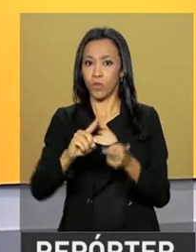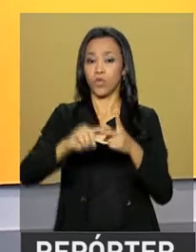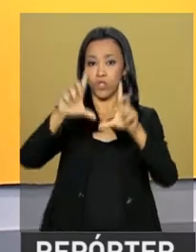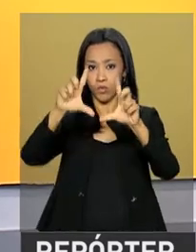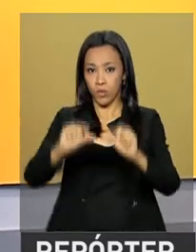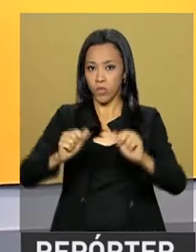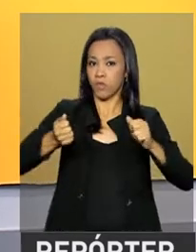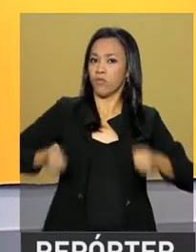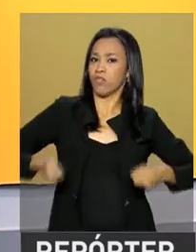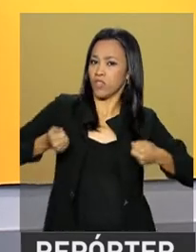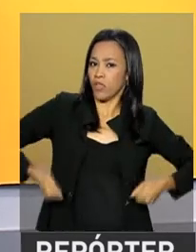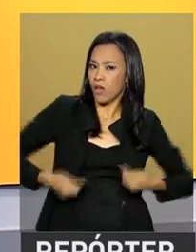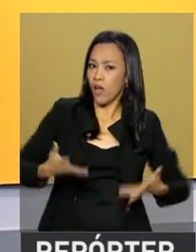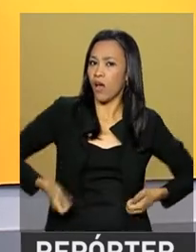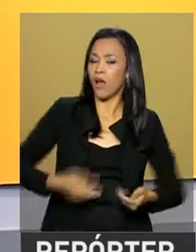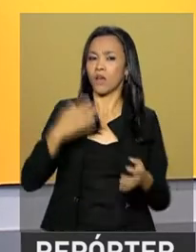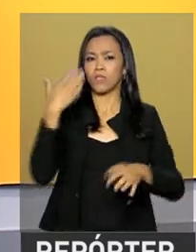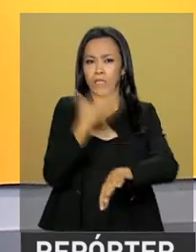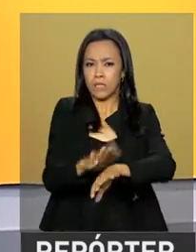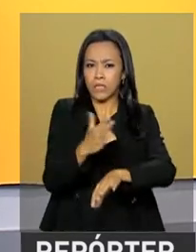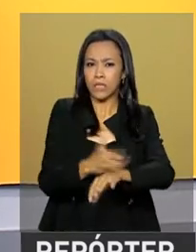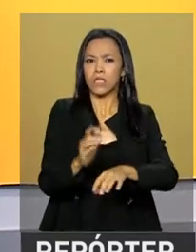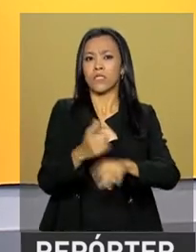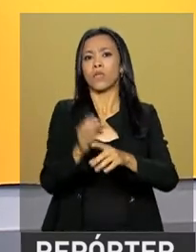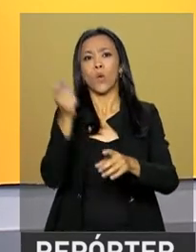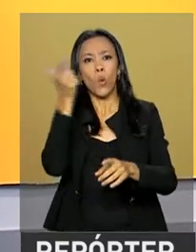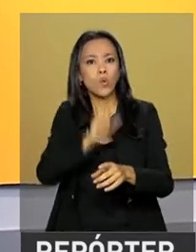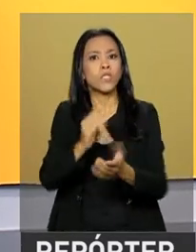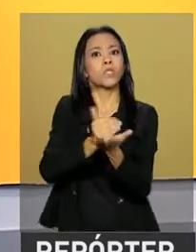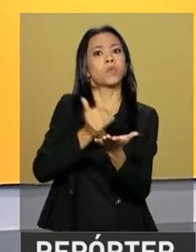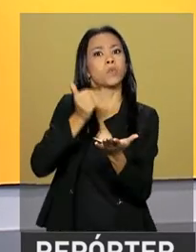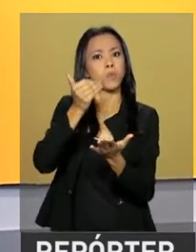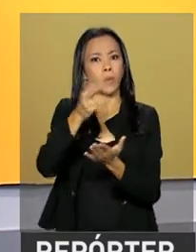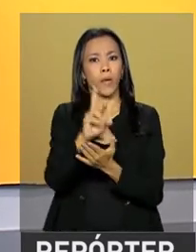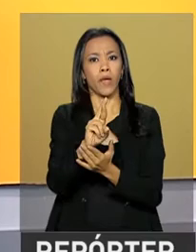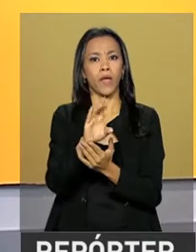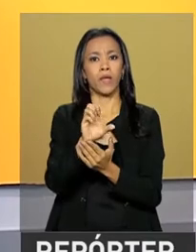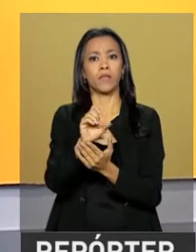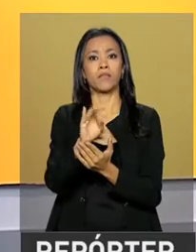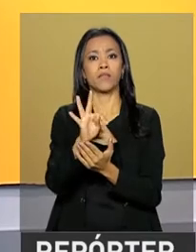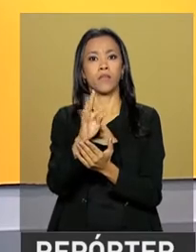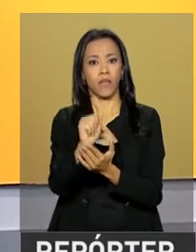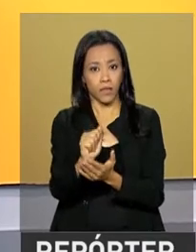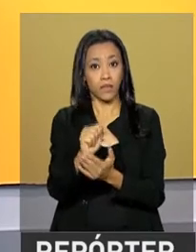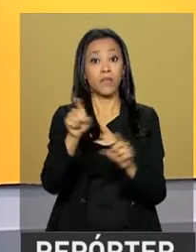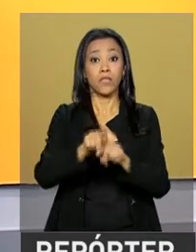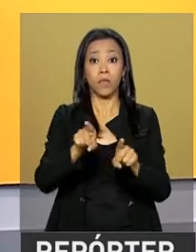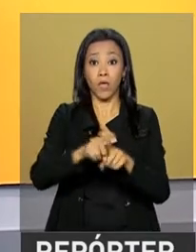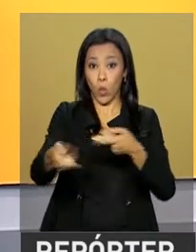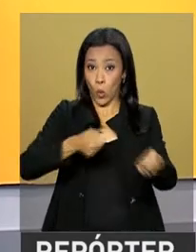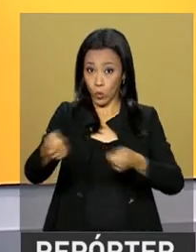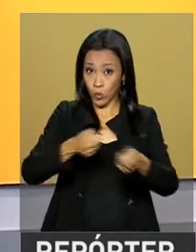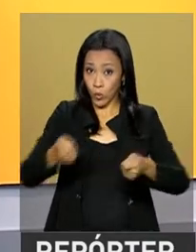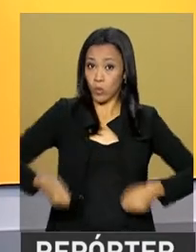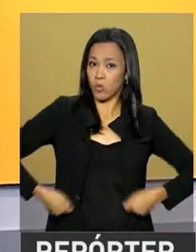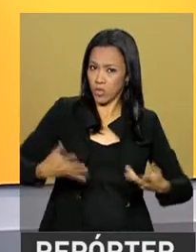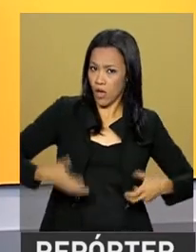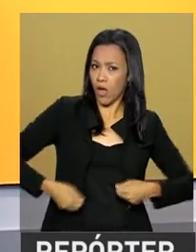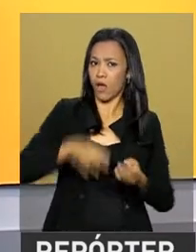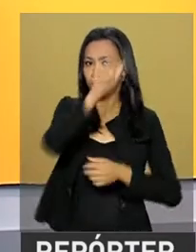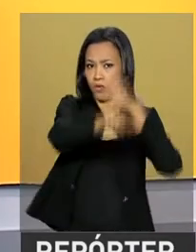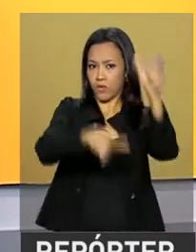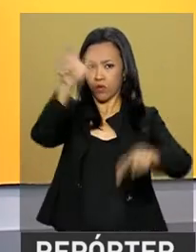capacitação de recursos a voz nas receitas com prestação de serviços e controle das despesas com pessoal